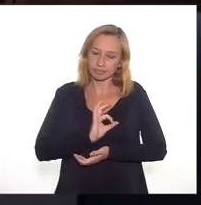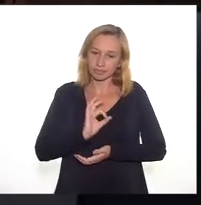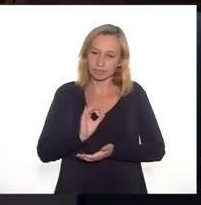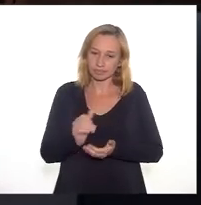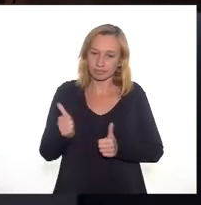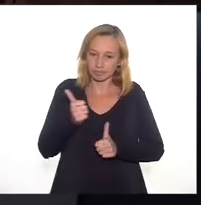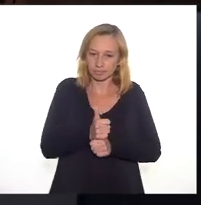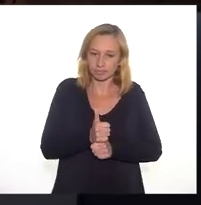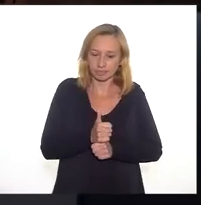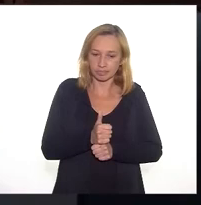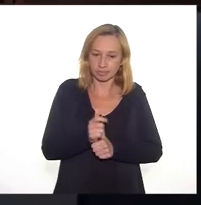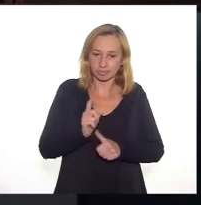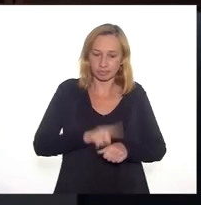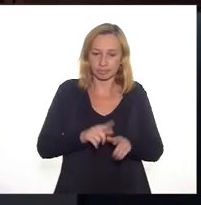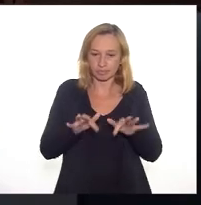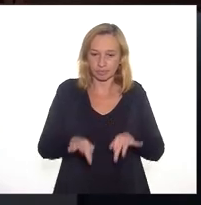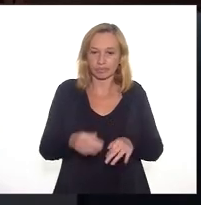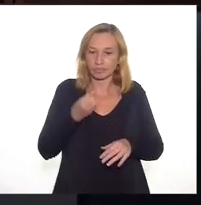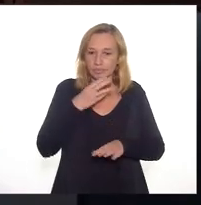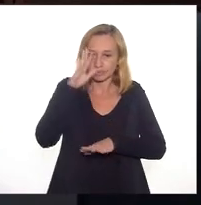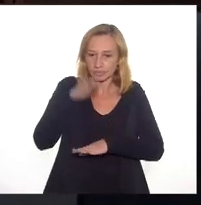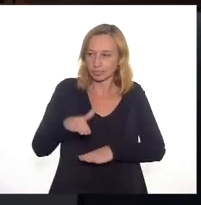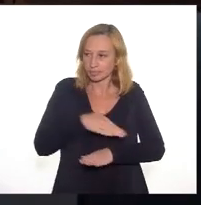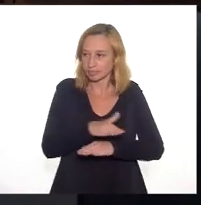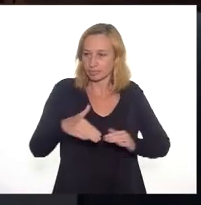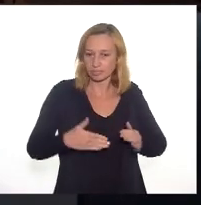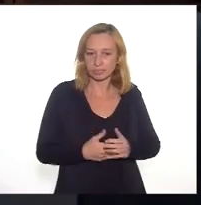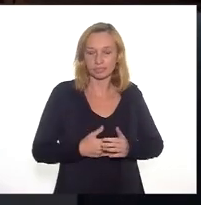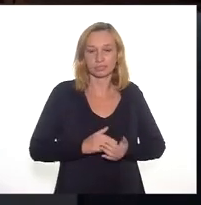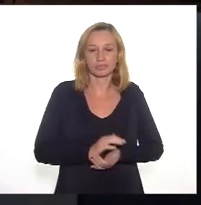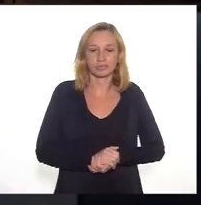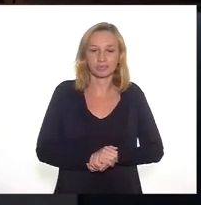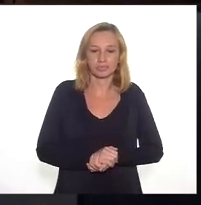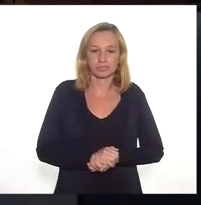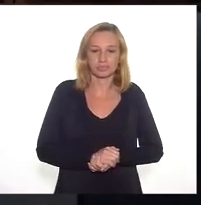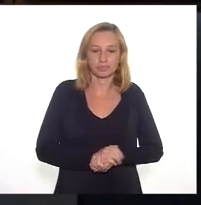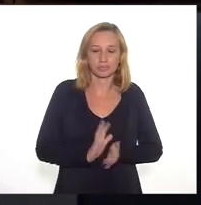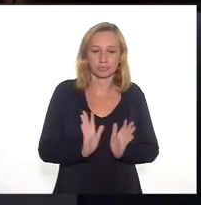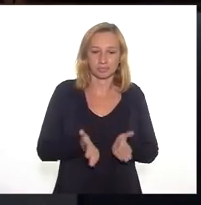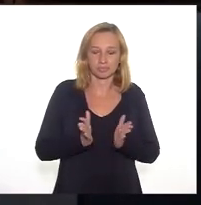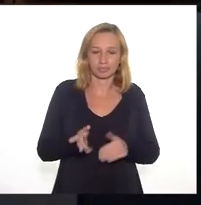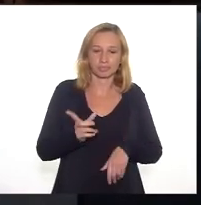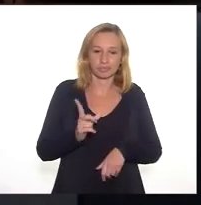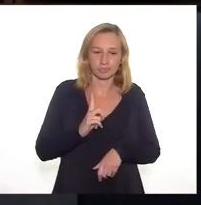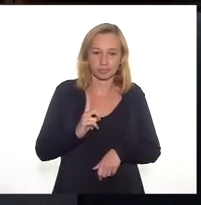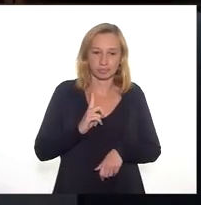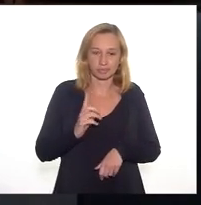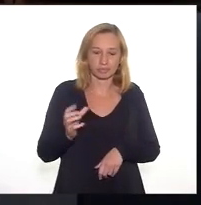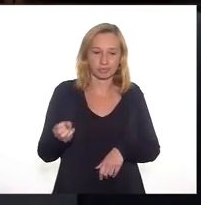final. Uma boa tarde a todas e a todos. Hoje tivemos um novo horário, acho que vai